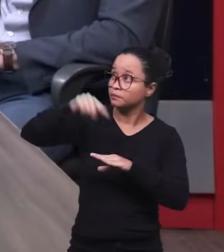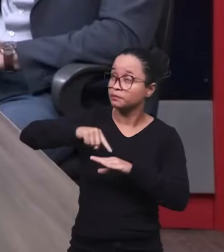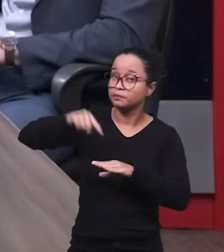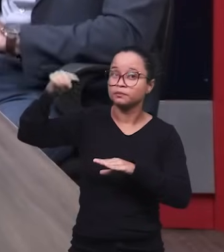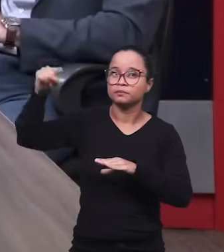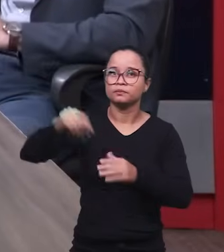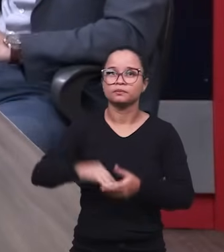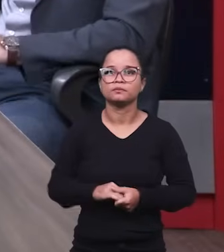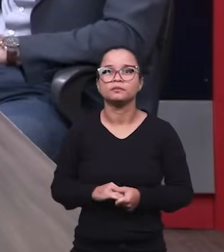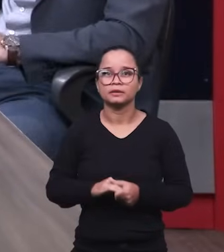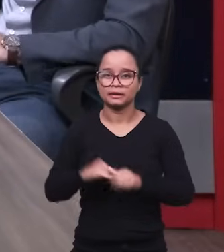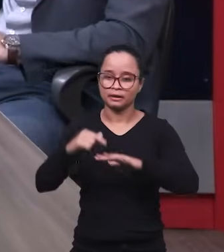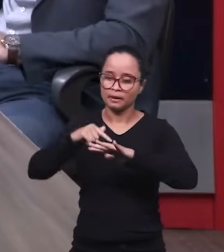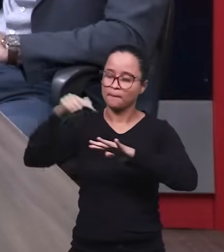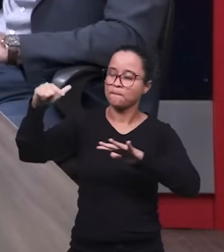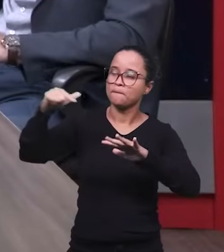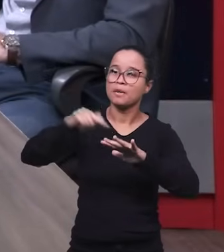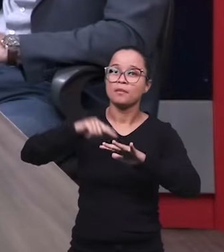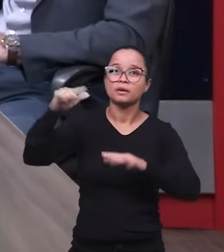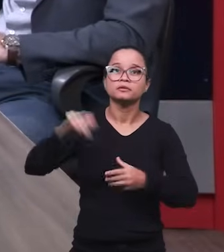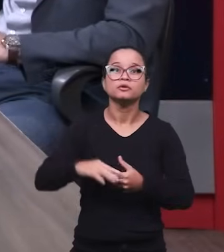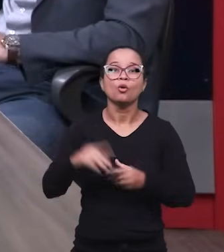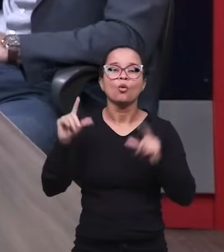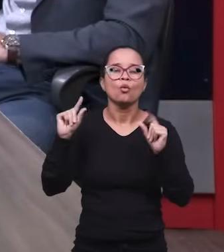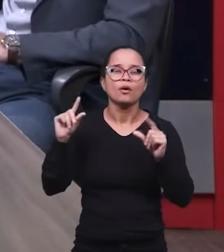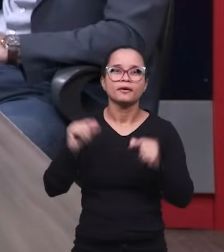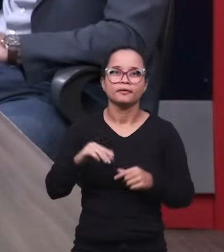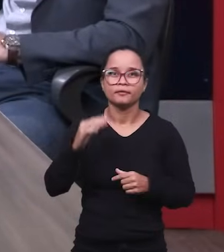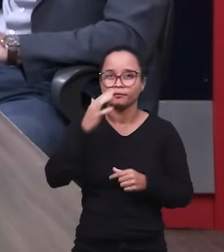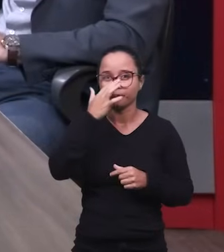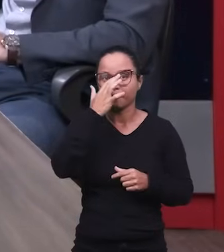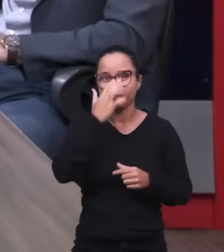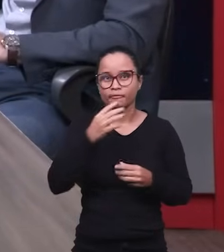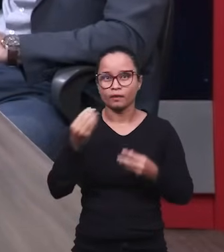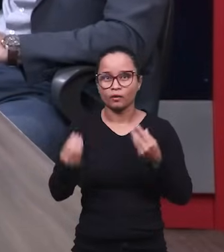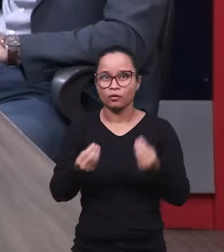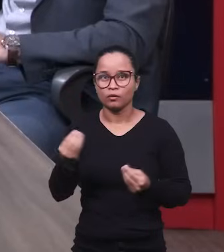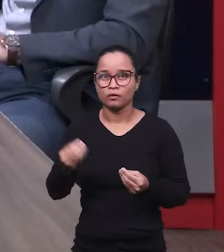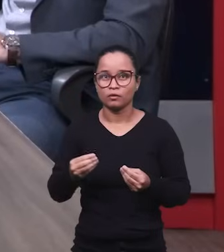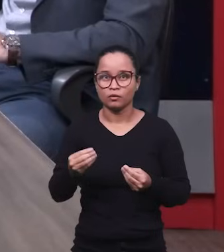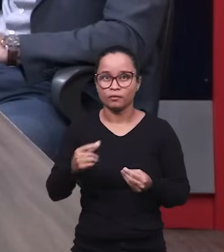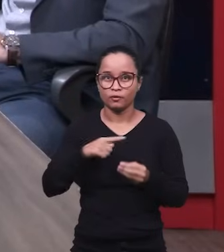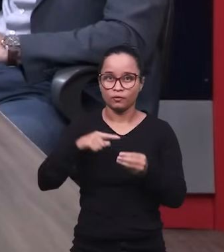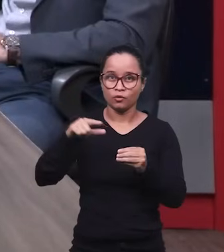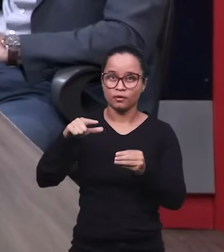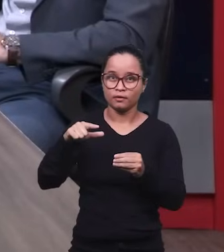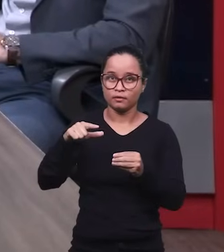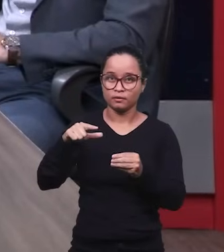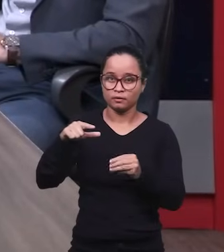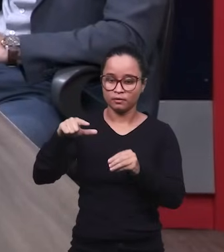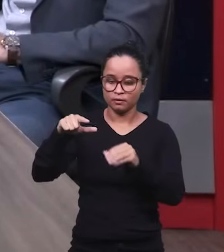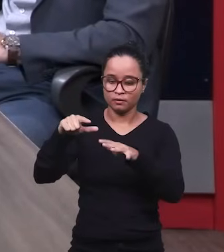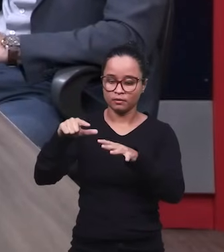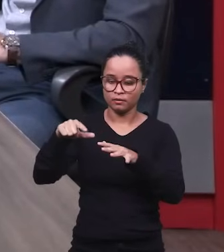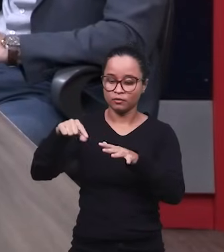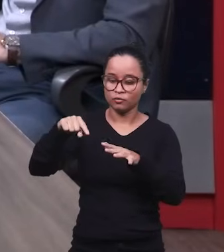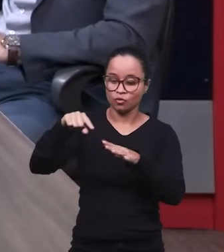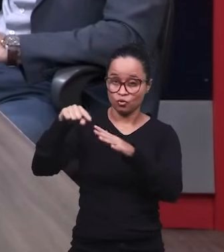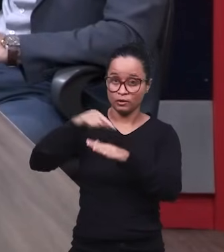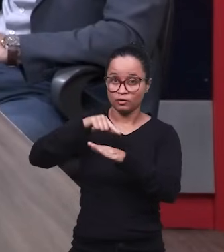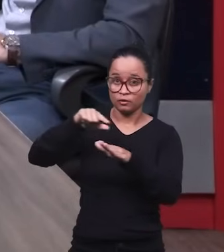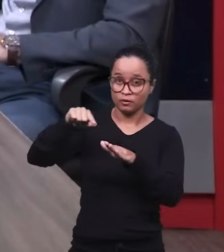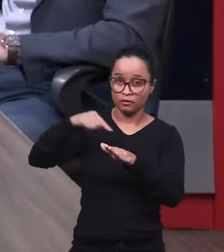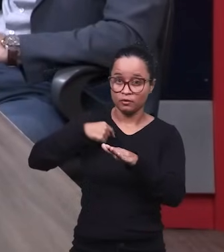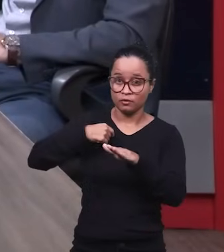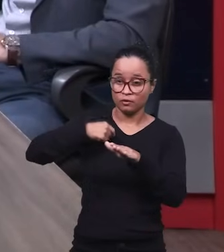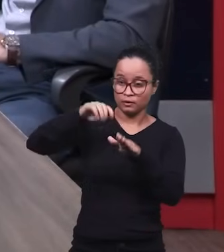chama da malha de tecido espaço-tempo, né? Que seria como se fosse um lençol onde que se